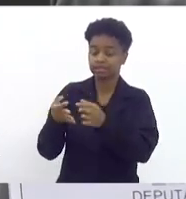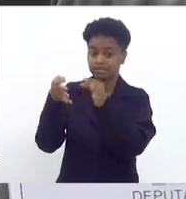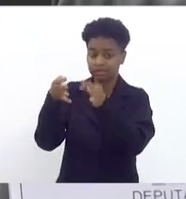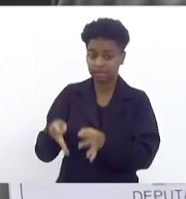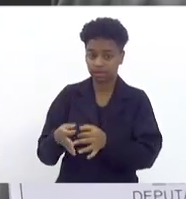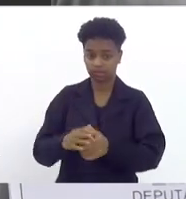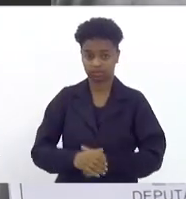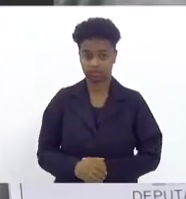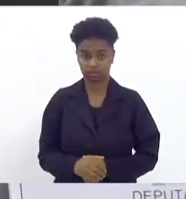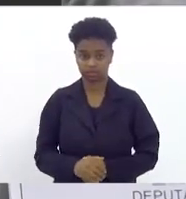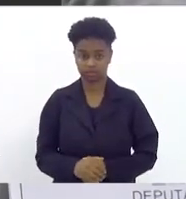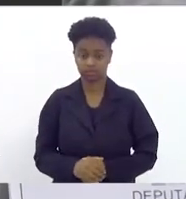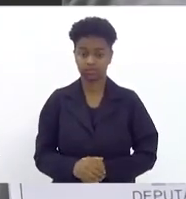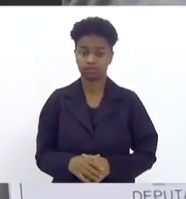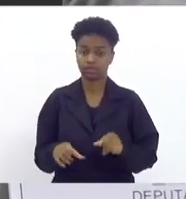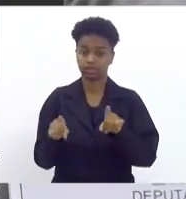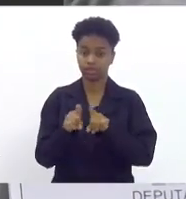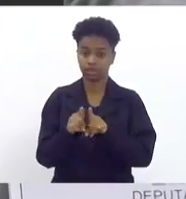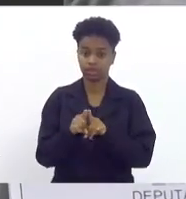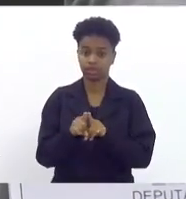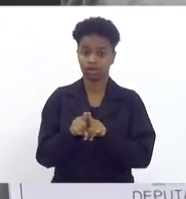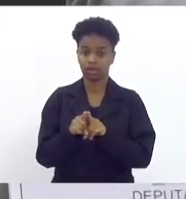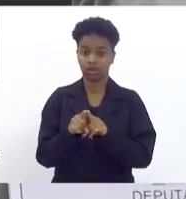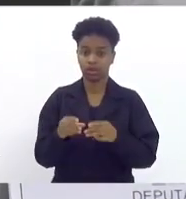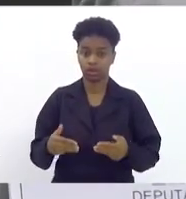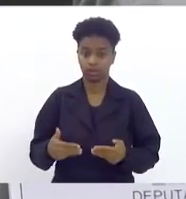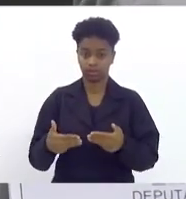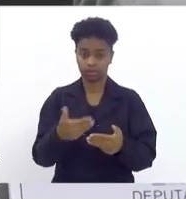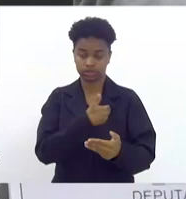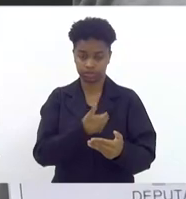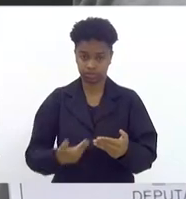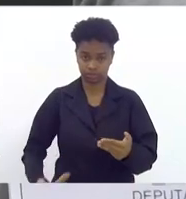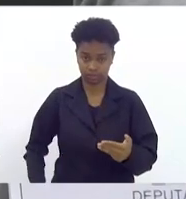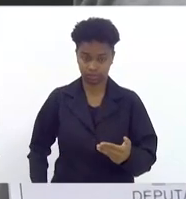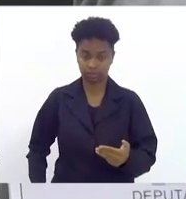prioritária. E na manifestação do Ministério Público,